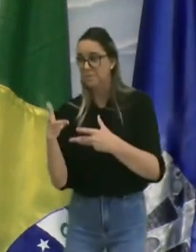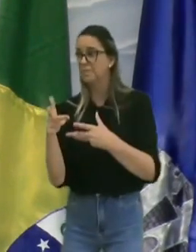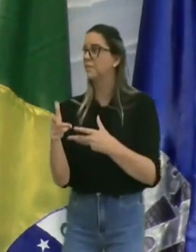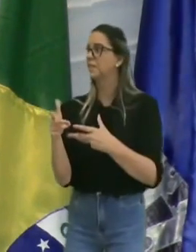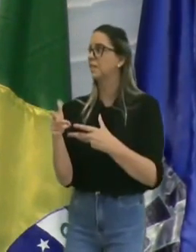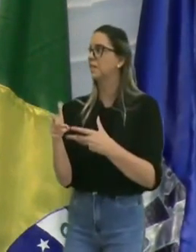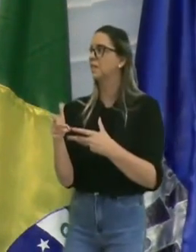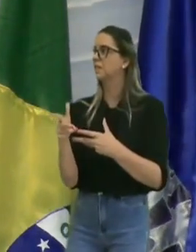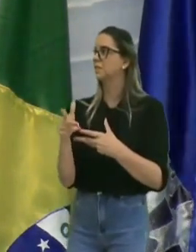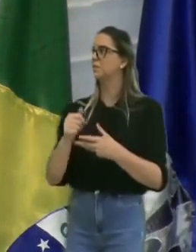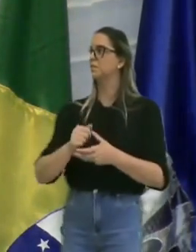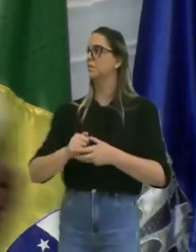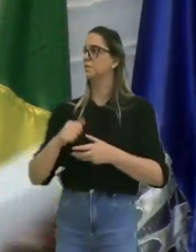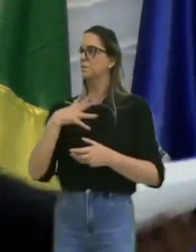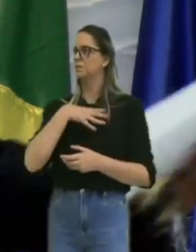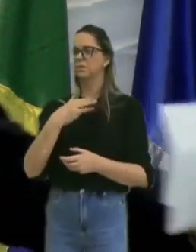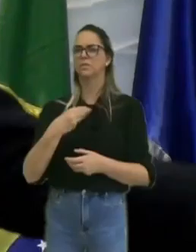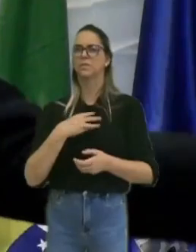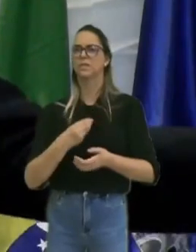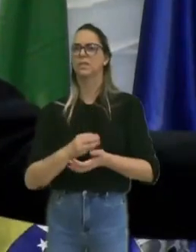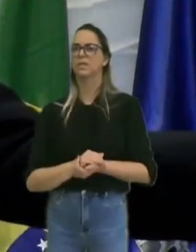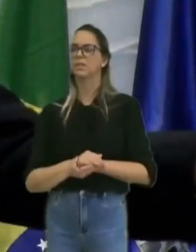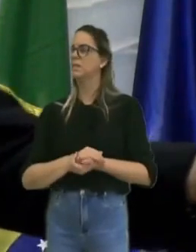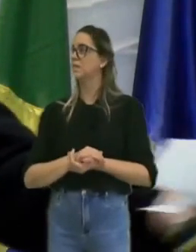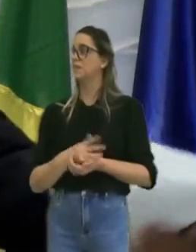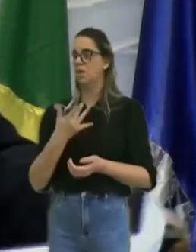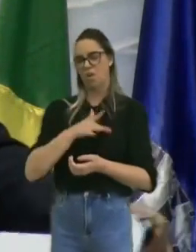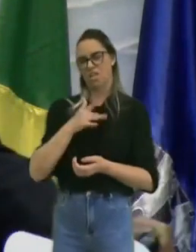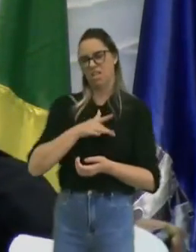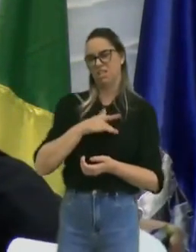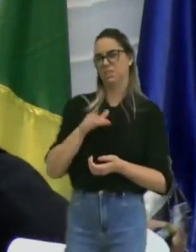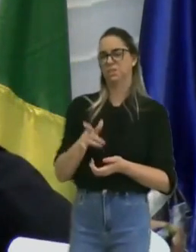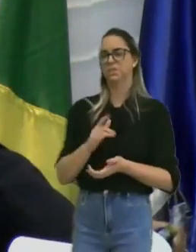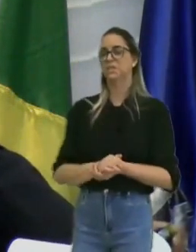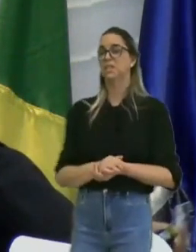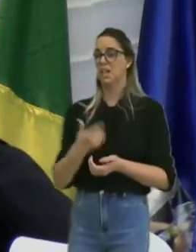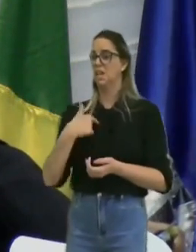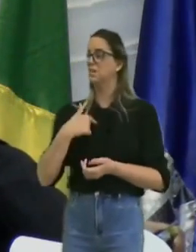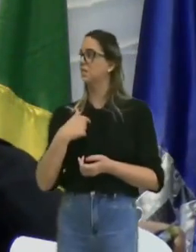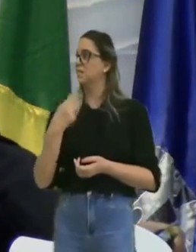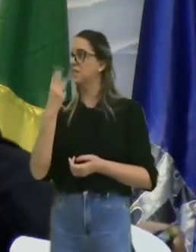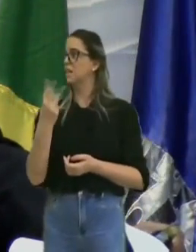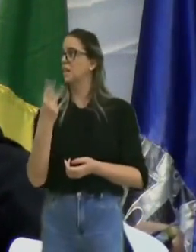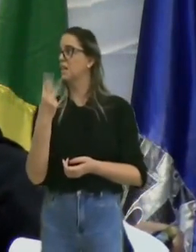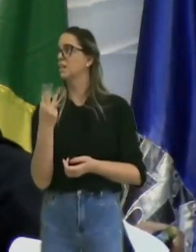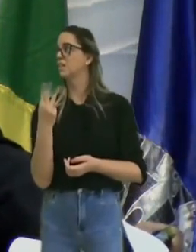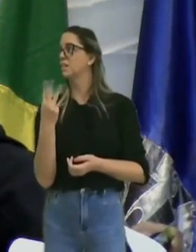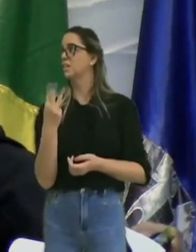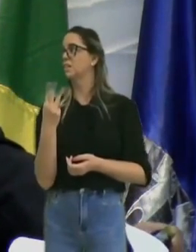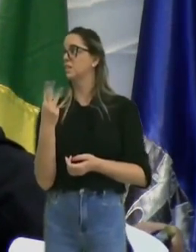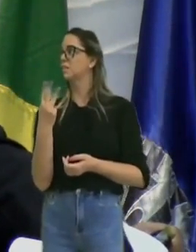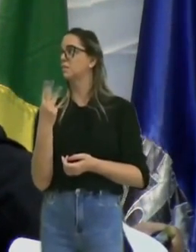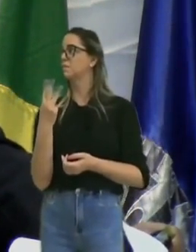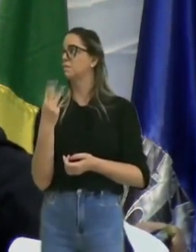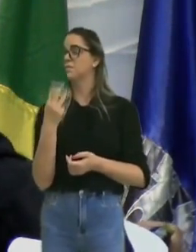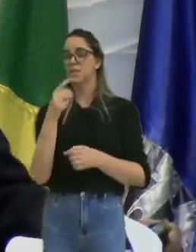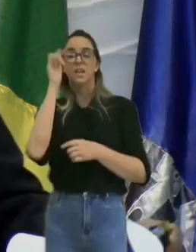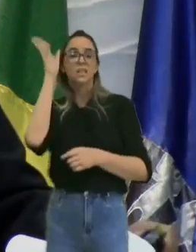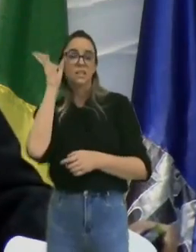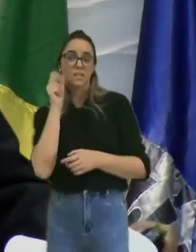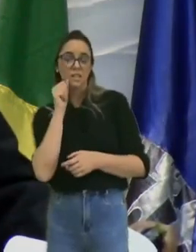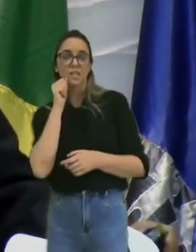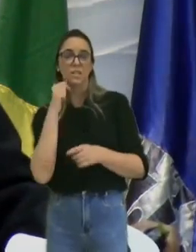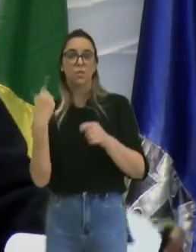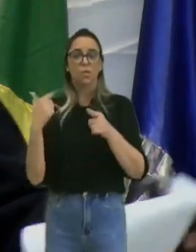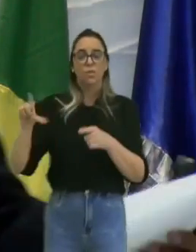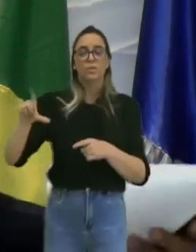você na urna, eu só preciso do meu filho. Tadinho. Que eu tenho aqui 3 otários que me bancam. Um é Zé de Almeida, outro é Débora,